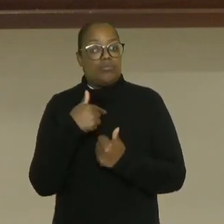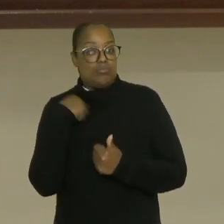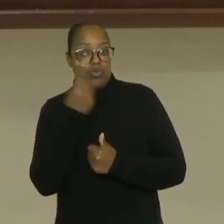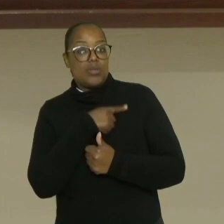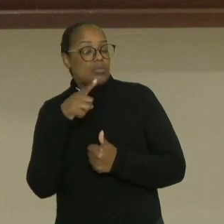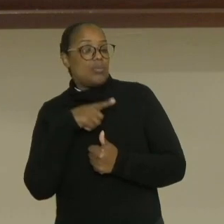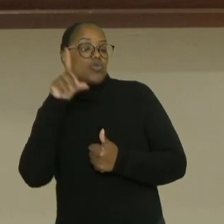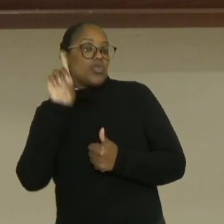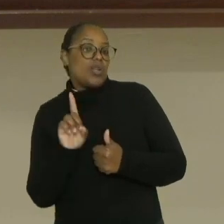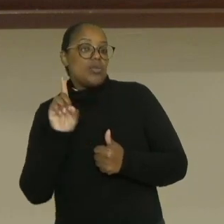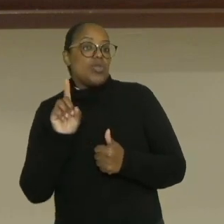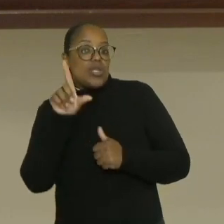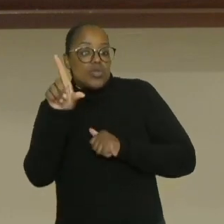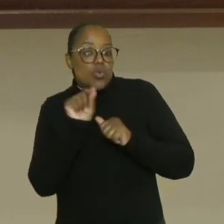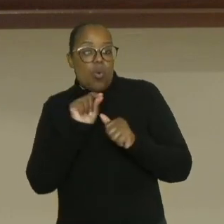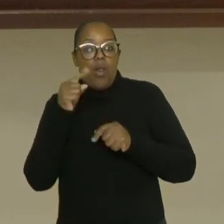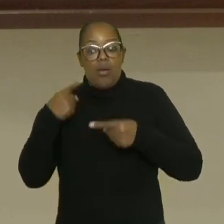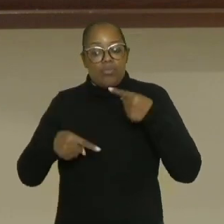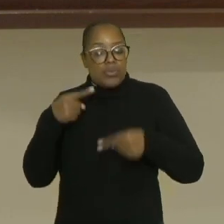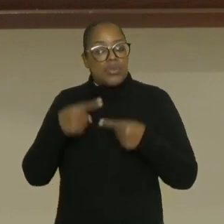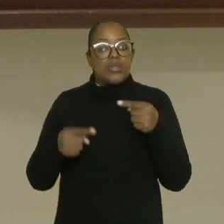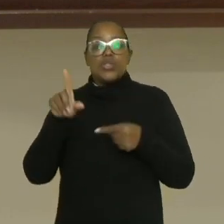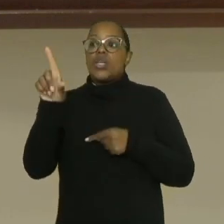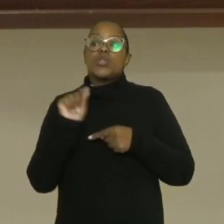políticos, sociais e